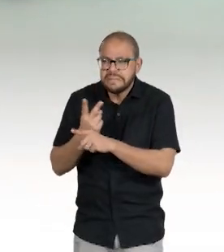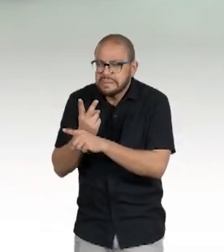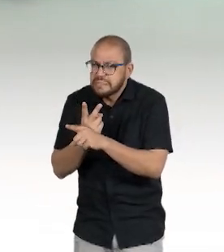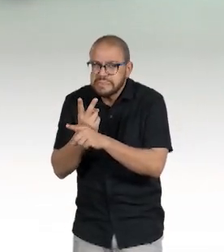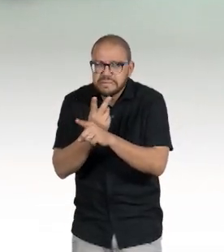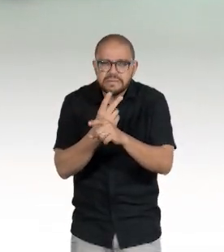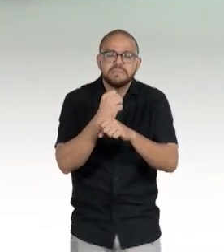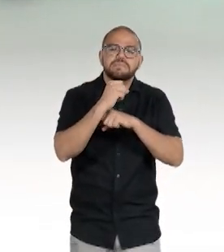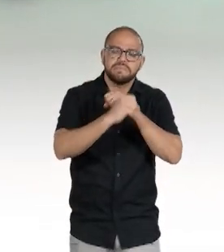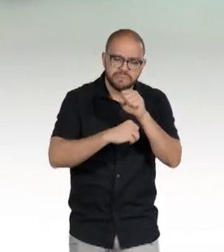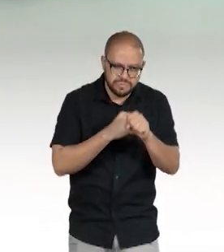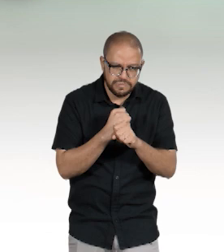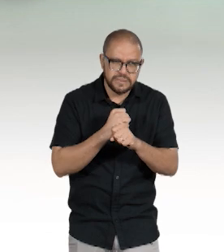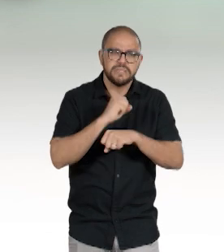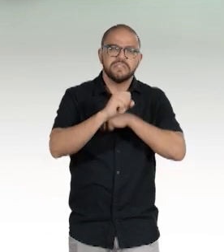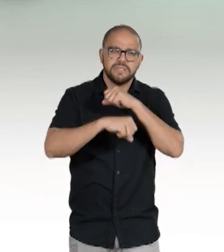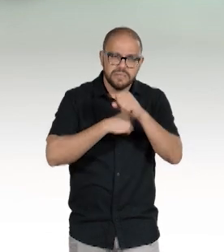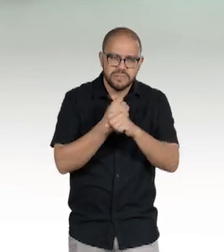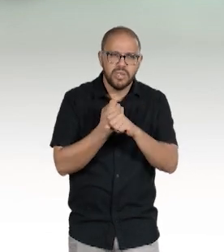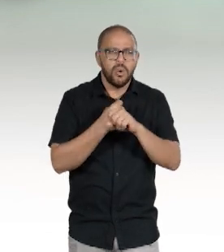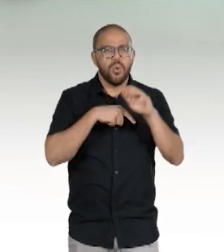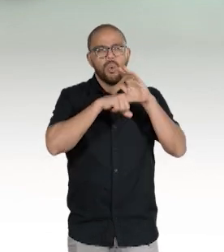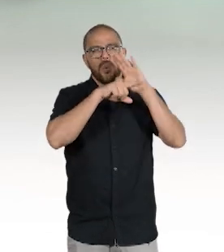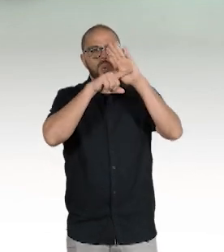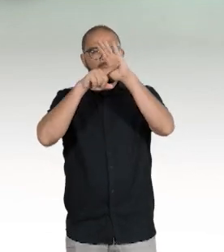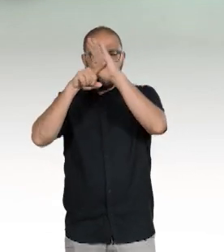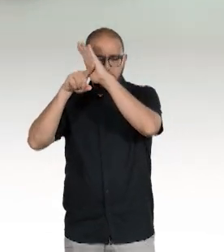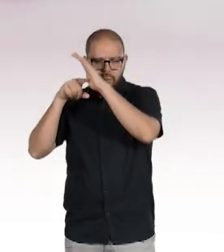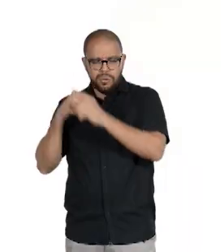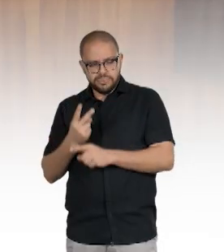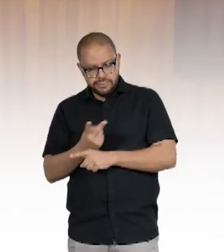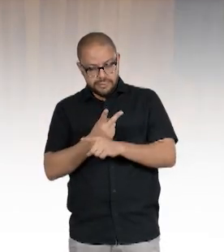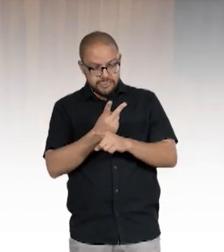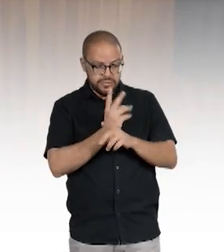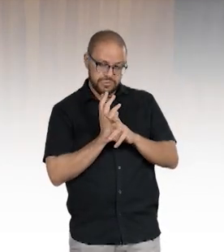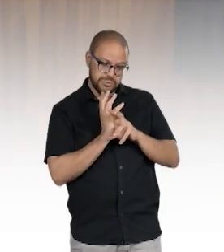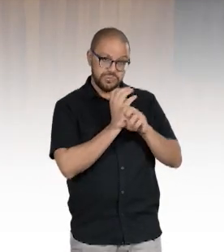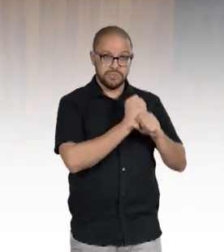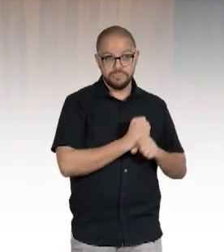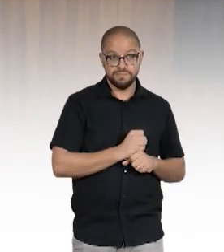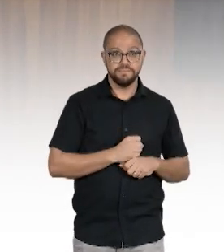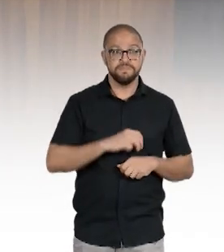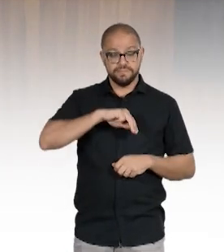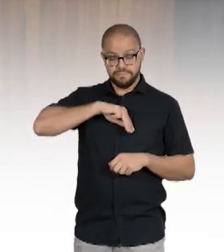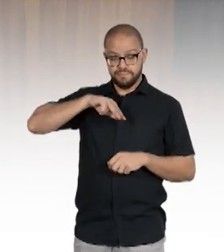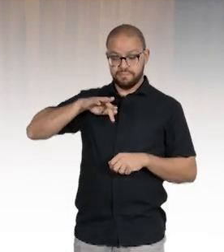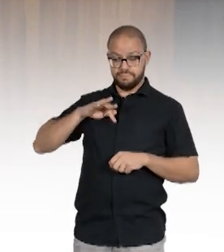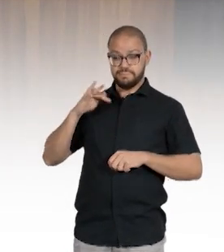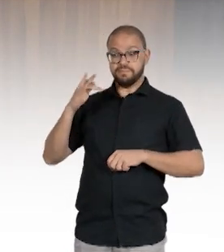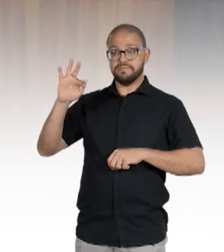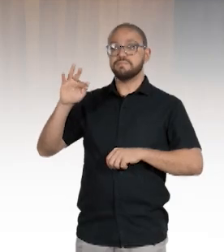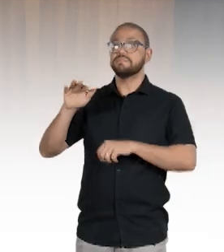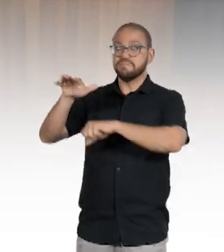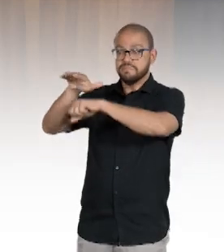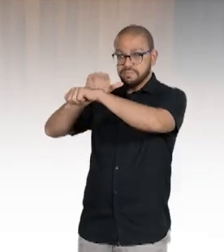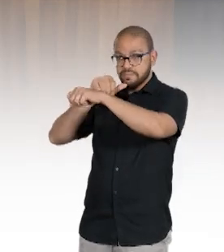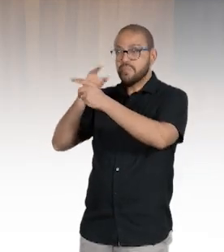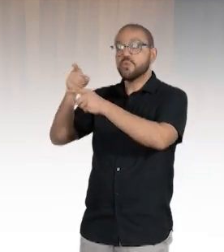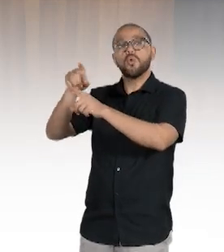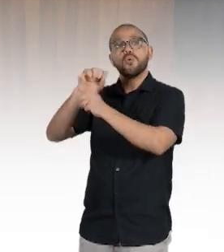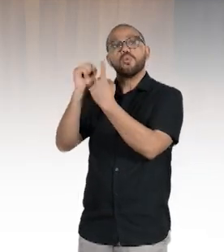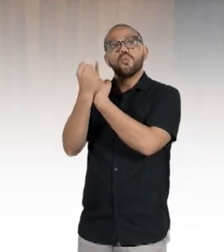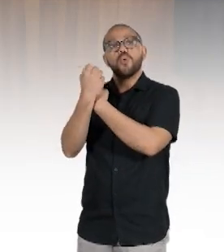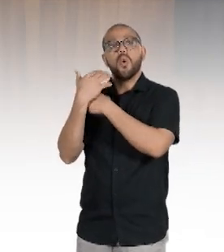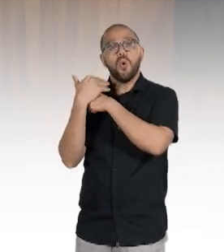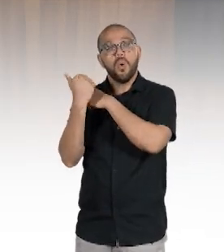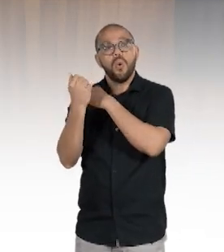ao longo dos anos a realização do censo populacional. O MPF ele foi procurado justamente porque o movimento social